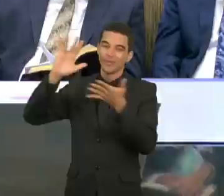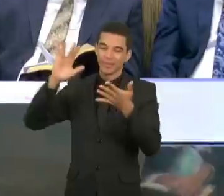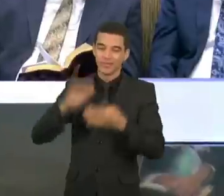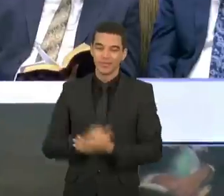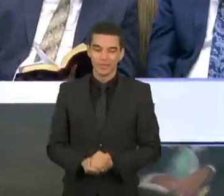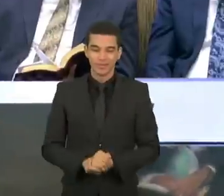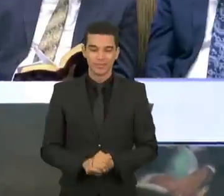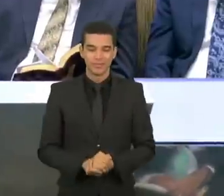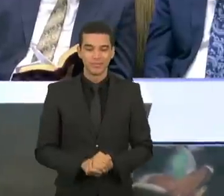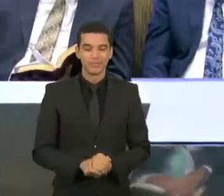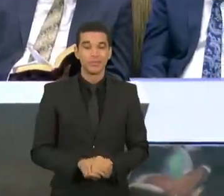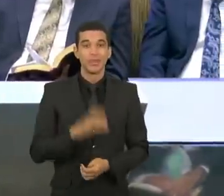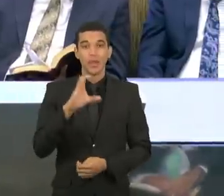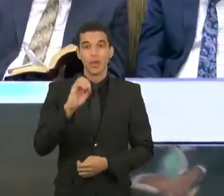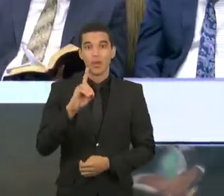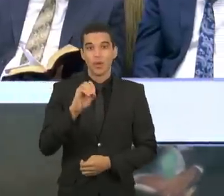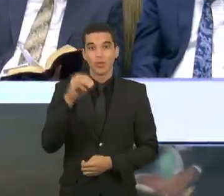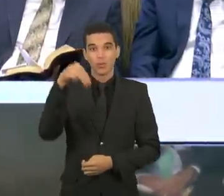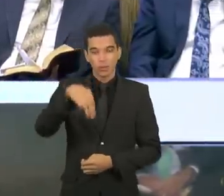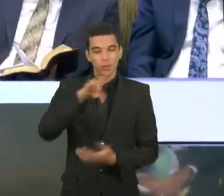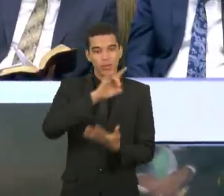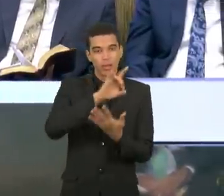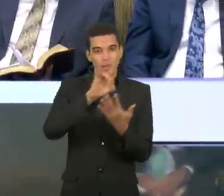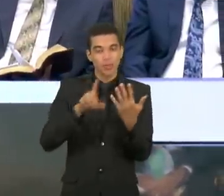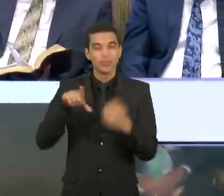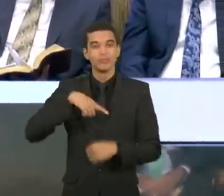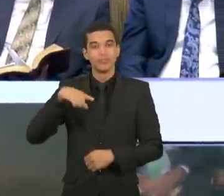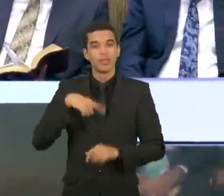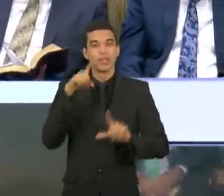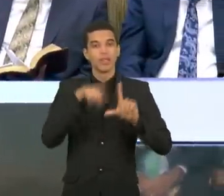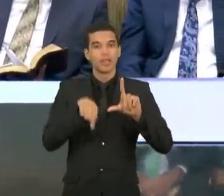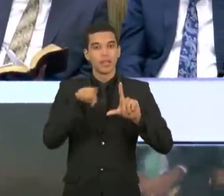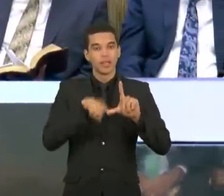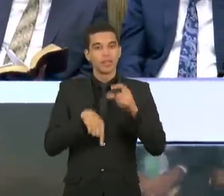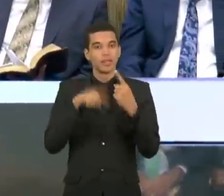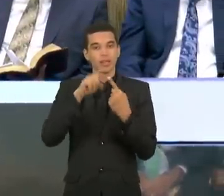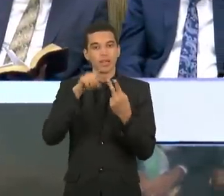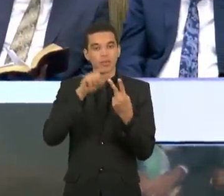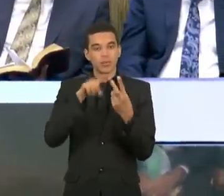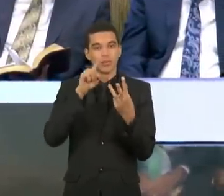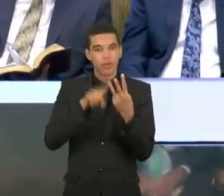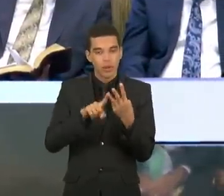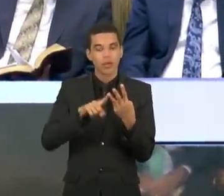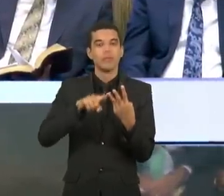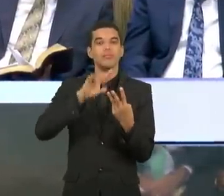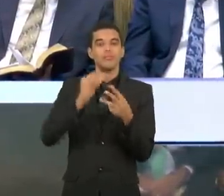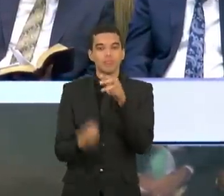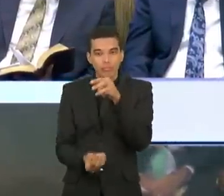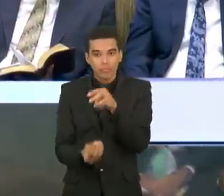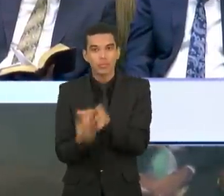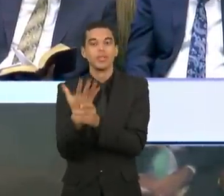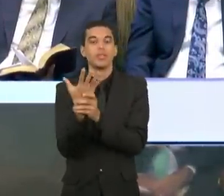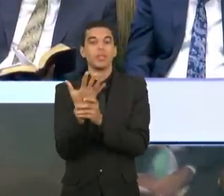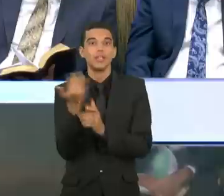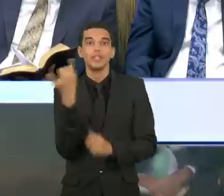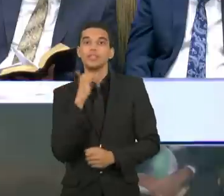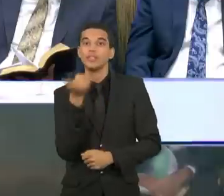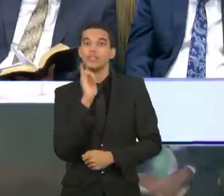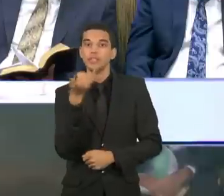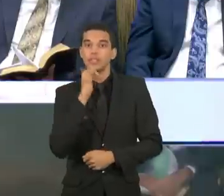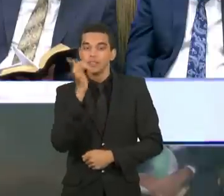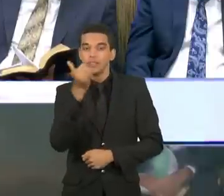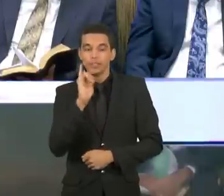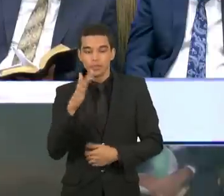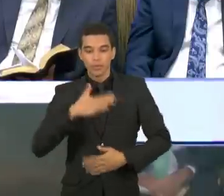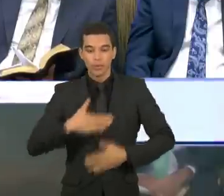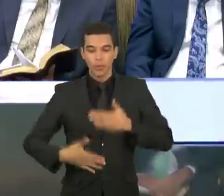Códon formado por três letras gera energia, aminoácido, que são responsáveis pelo funcionamento